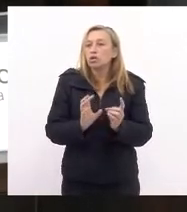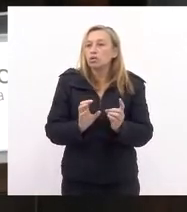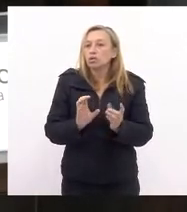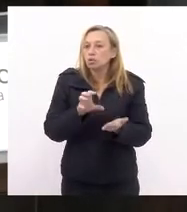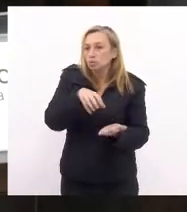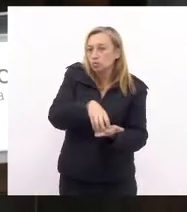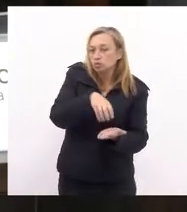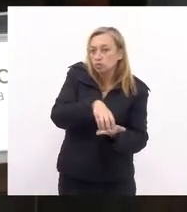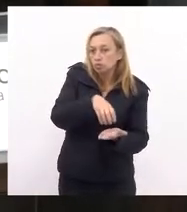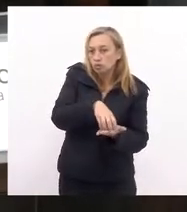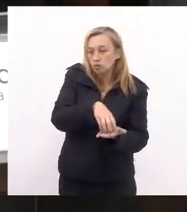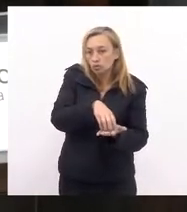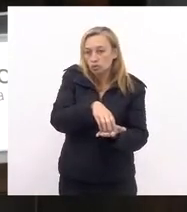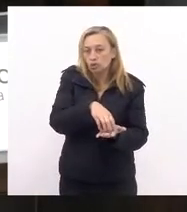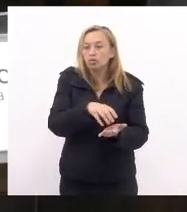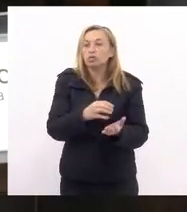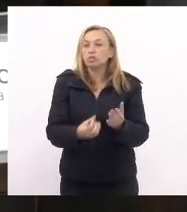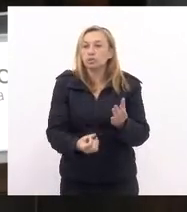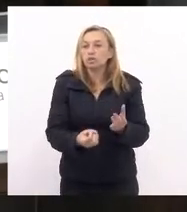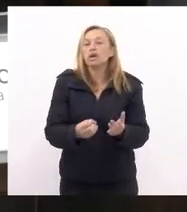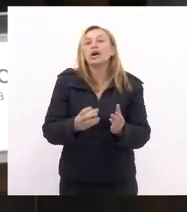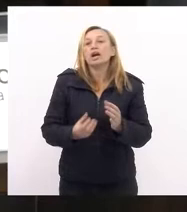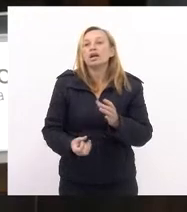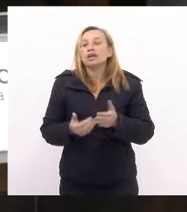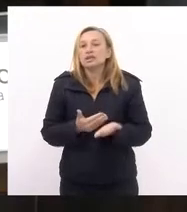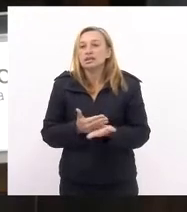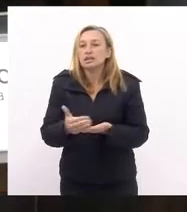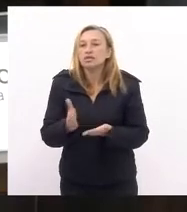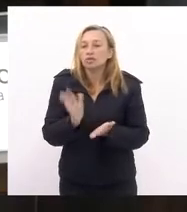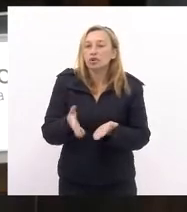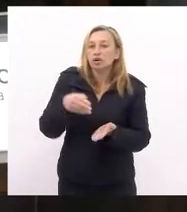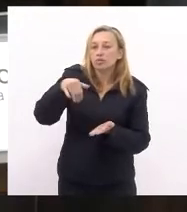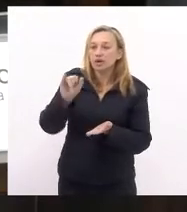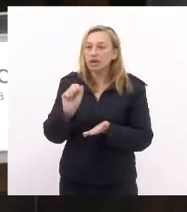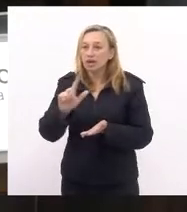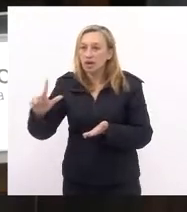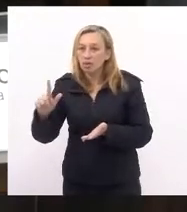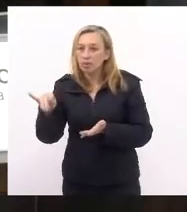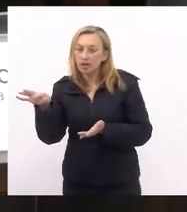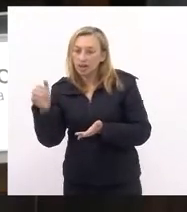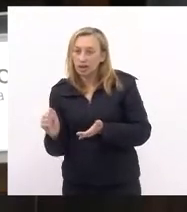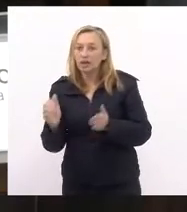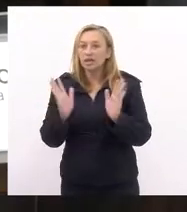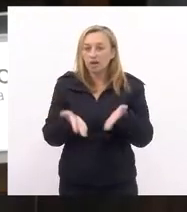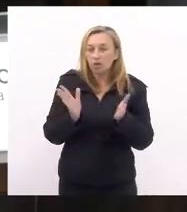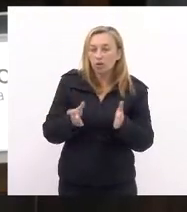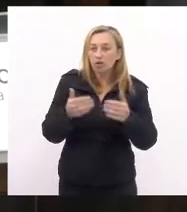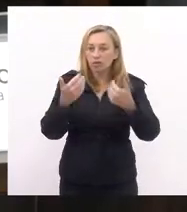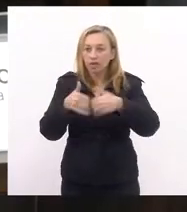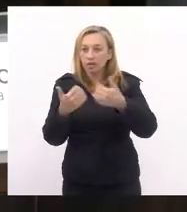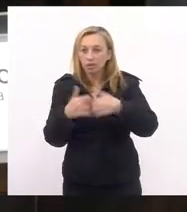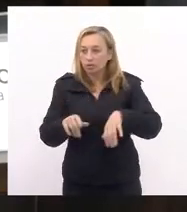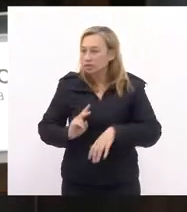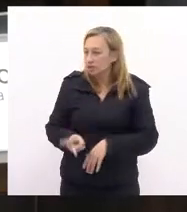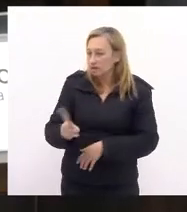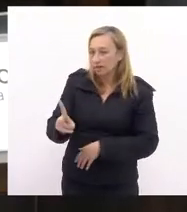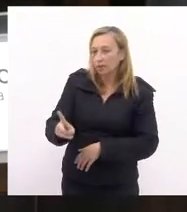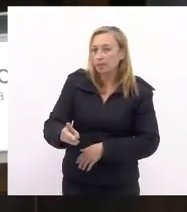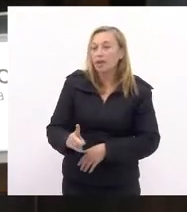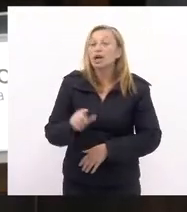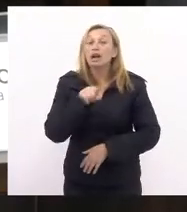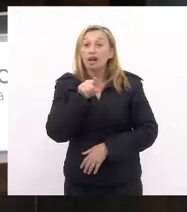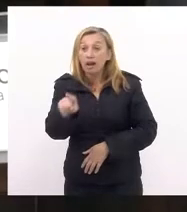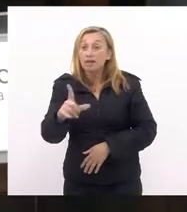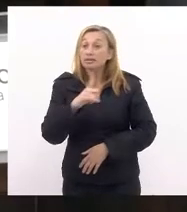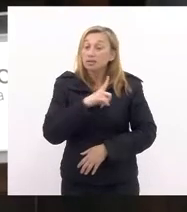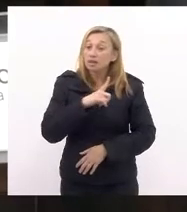Queimados, abrimos um em Miguel Pereira e agora vamos abrir outro em Petrópolis e assim sucessivamente. Lá nós